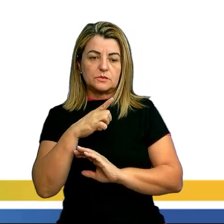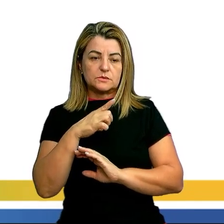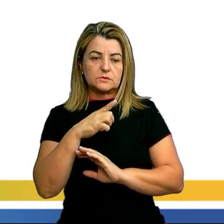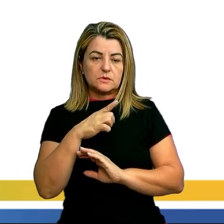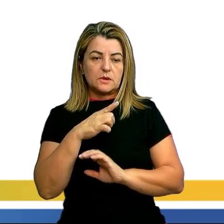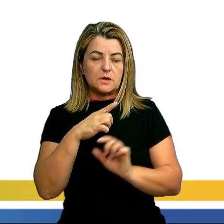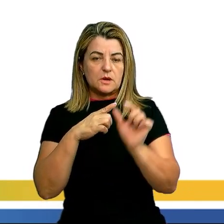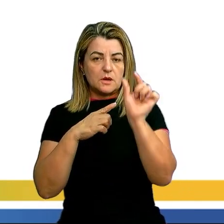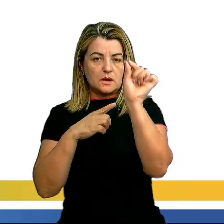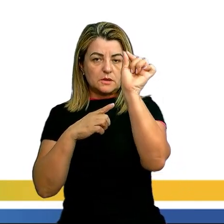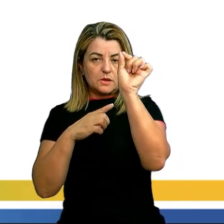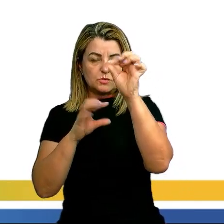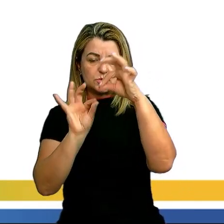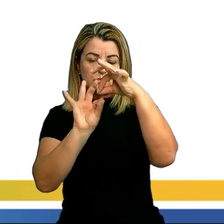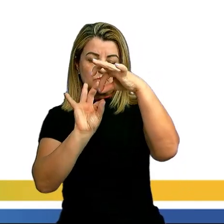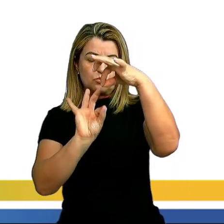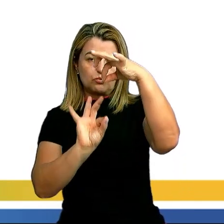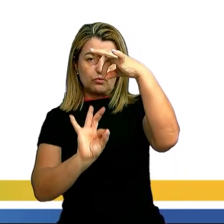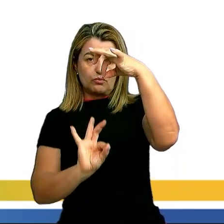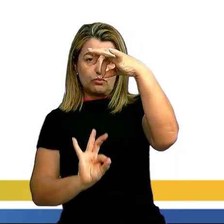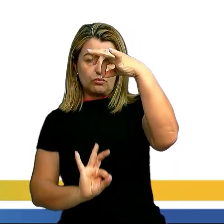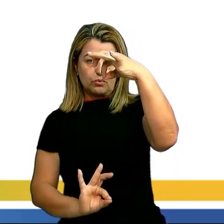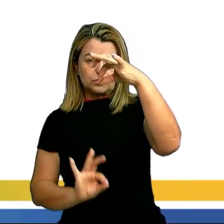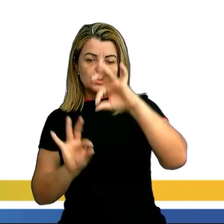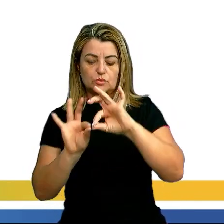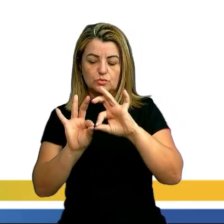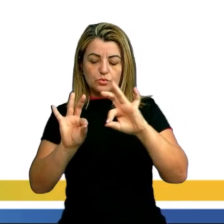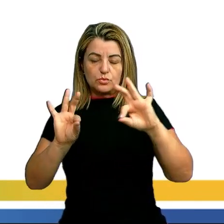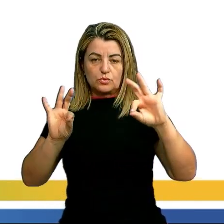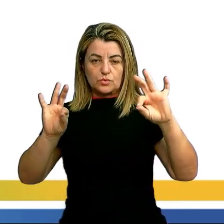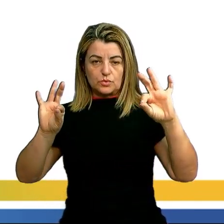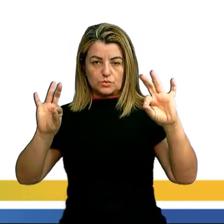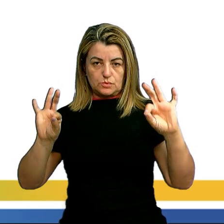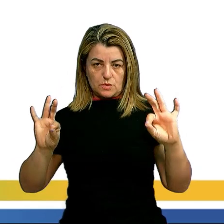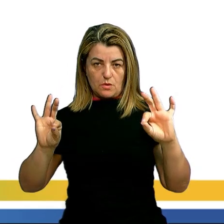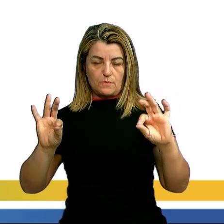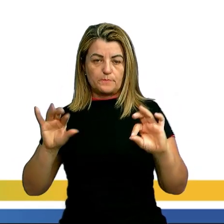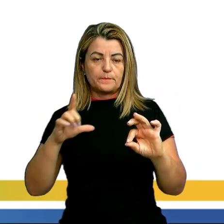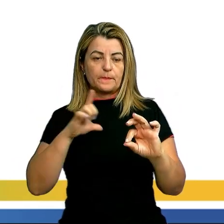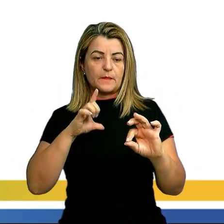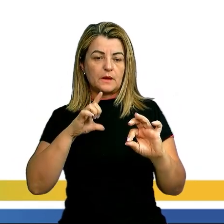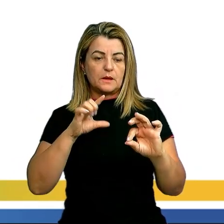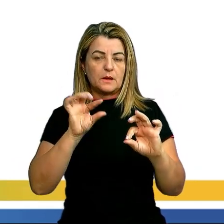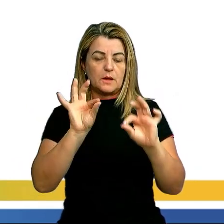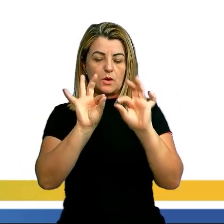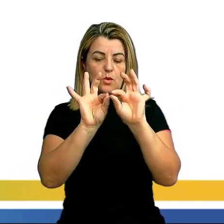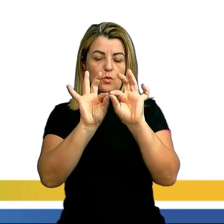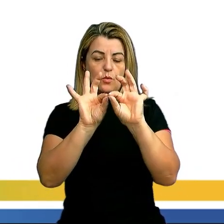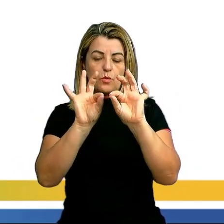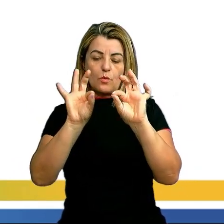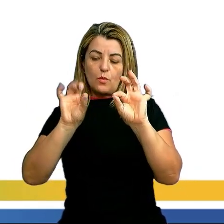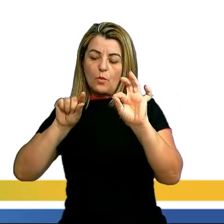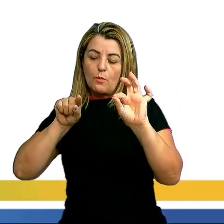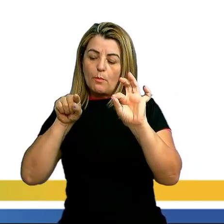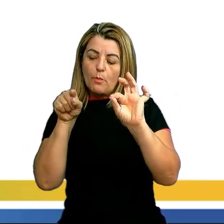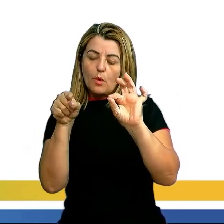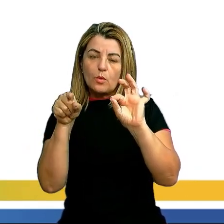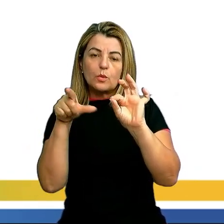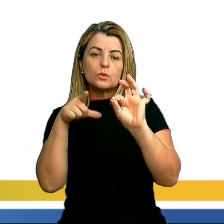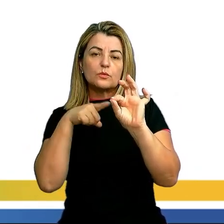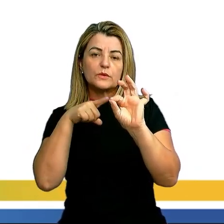y ordenadas. Então, o ponto que se forma, ele vai ter a coordenada